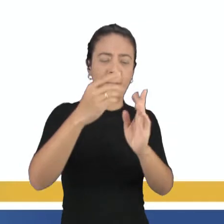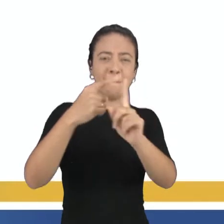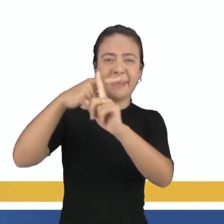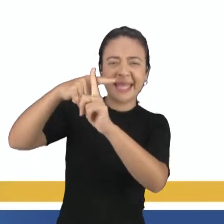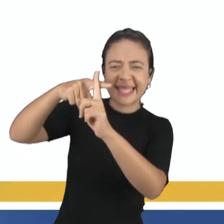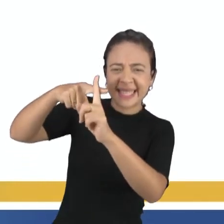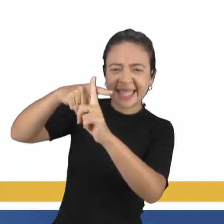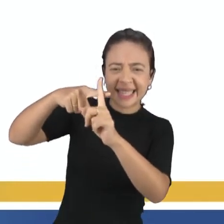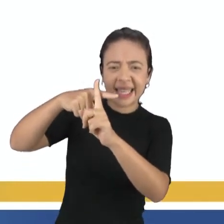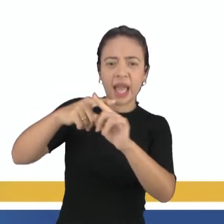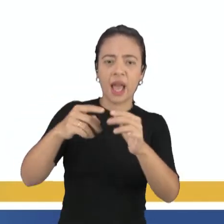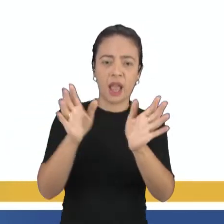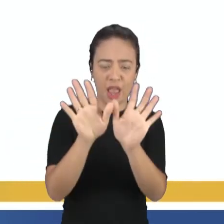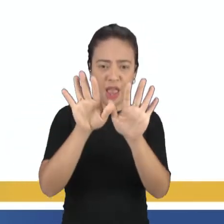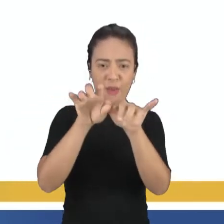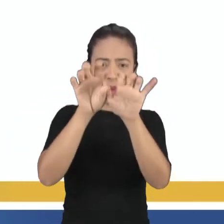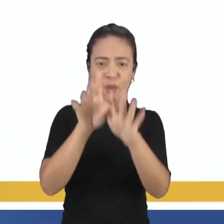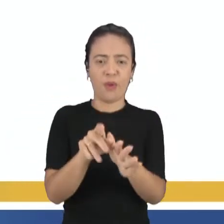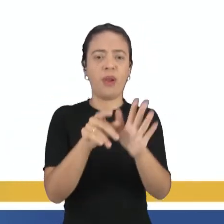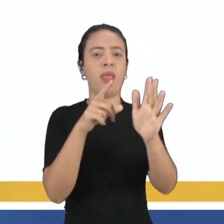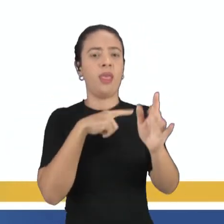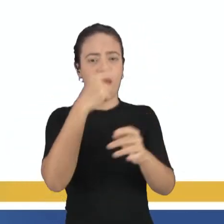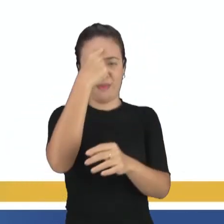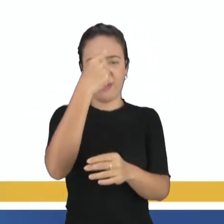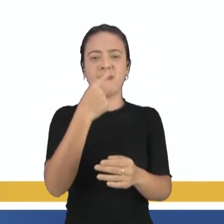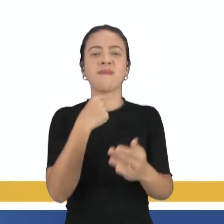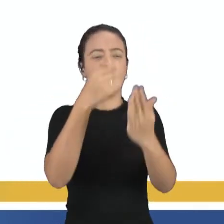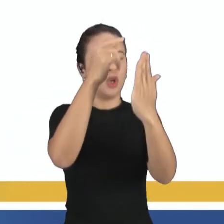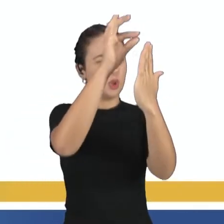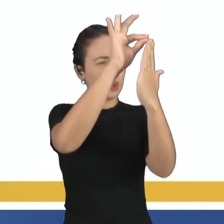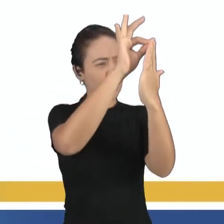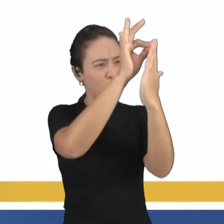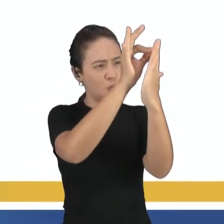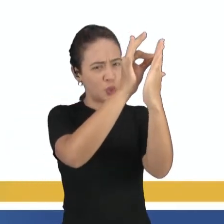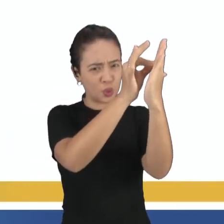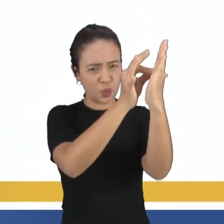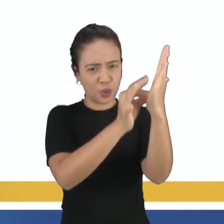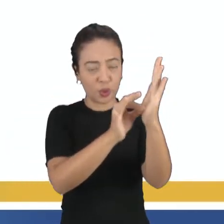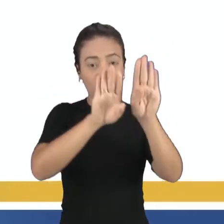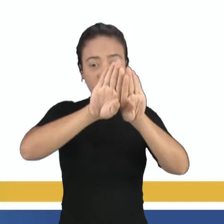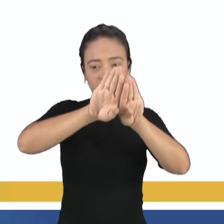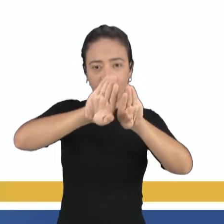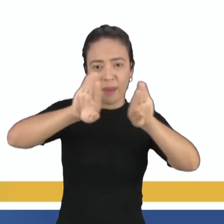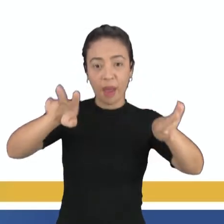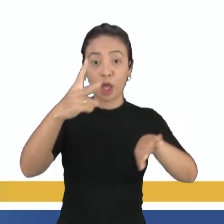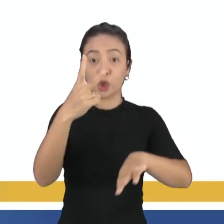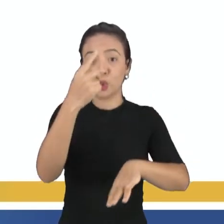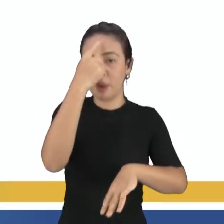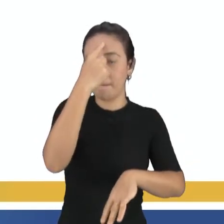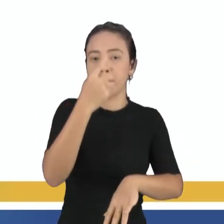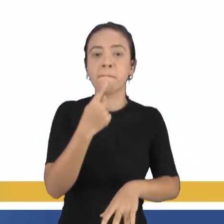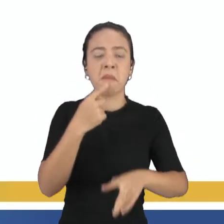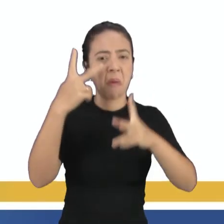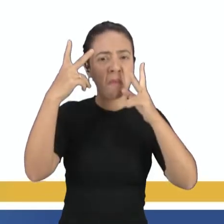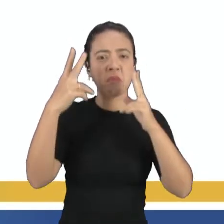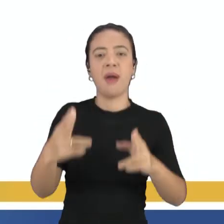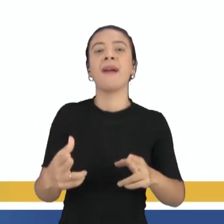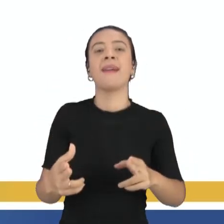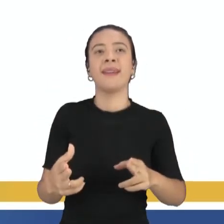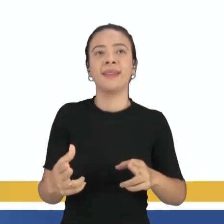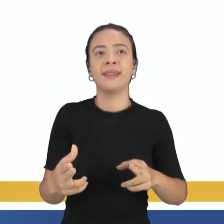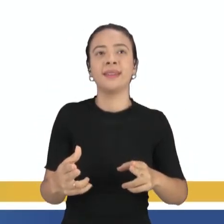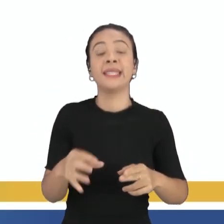dessa borboleta, você vai ver que eu vou estar dividindo ela em duas imagens iguais. E se